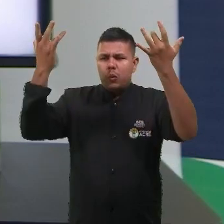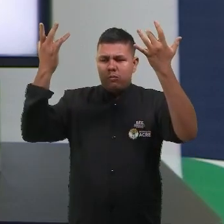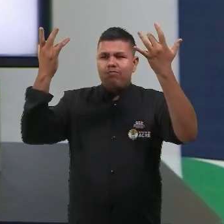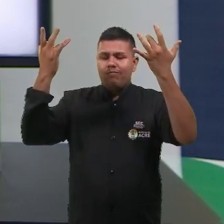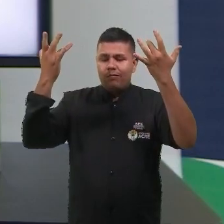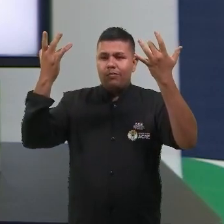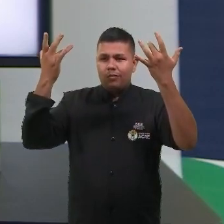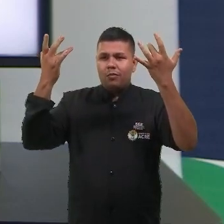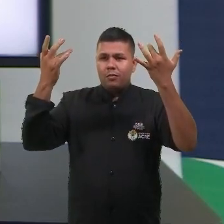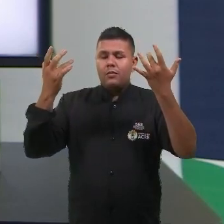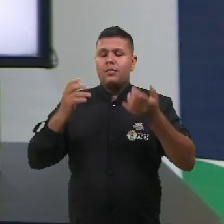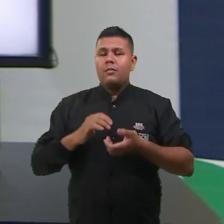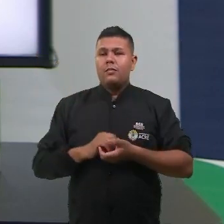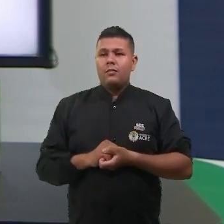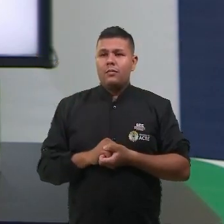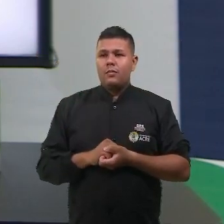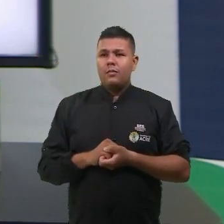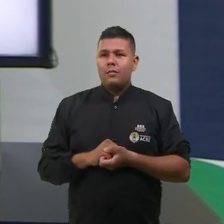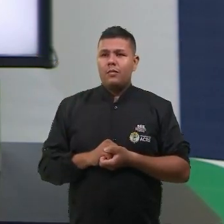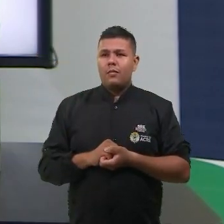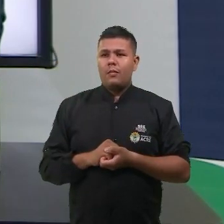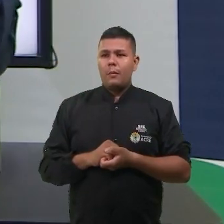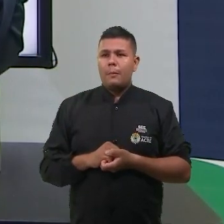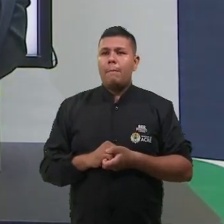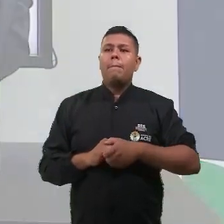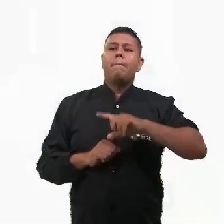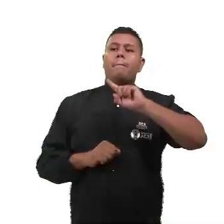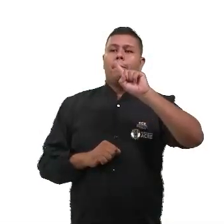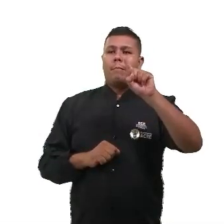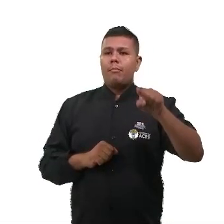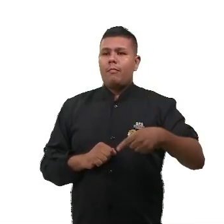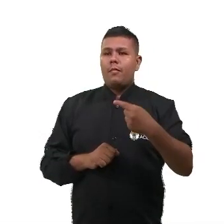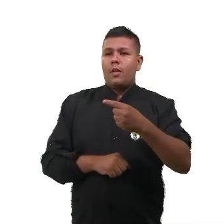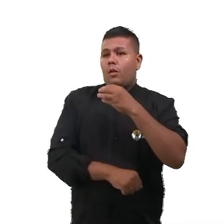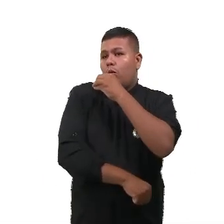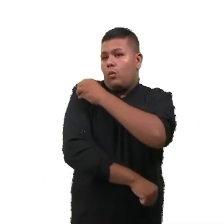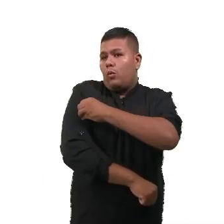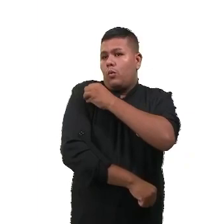que a gasolina, perfeito? O próximo combustível é o etanol.